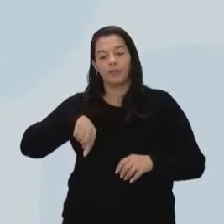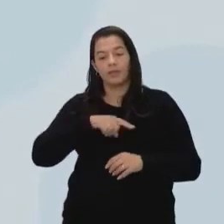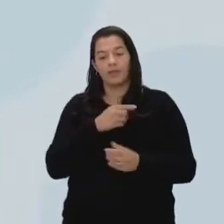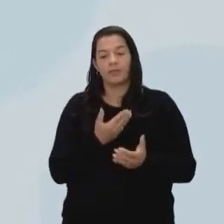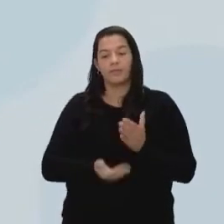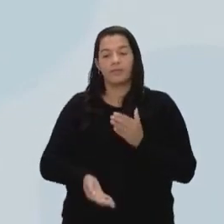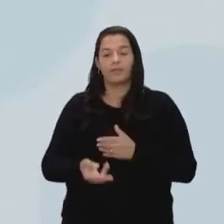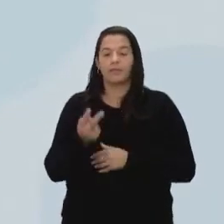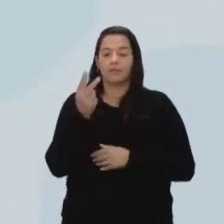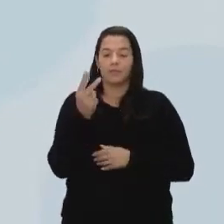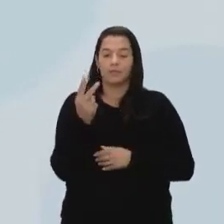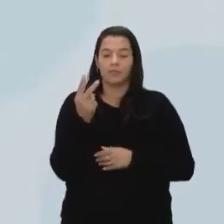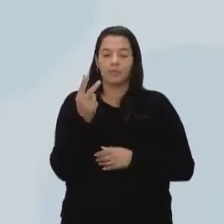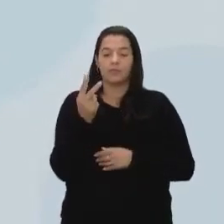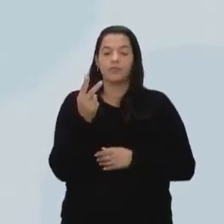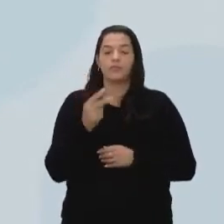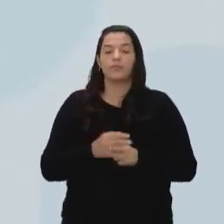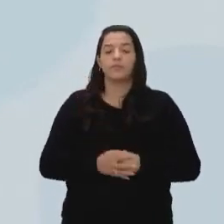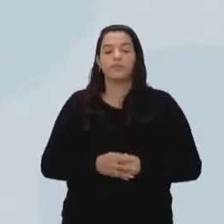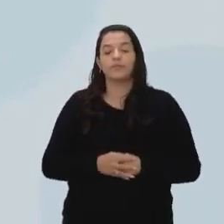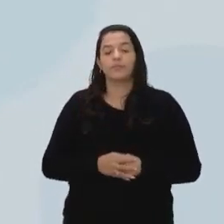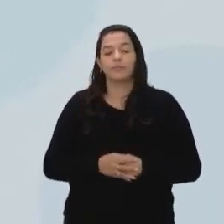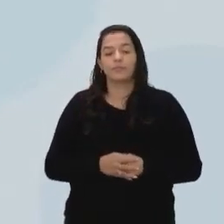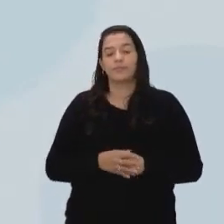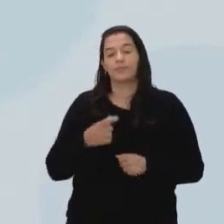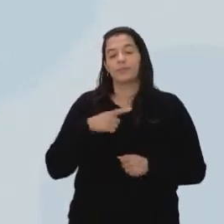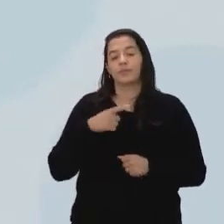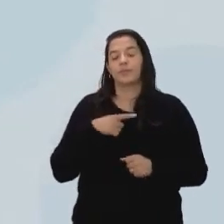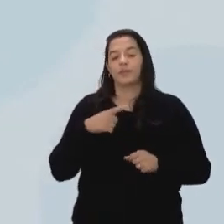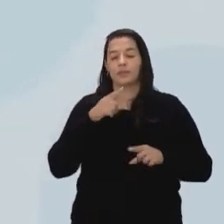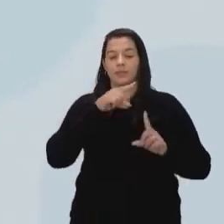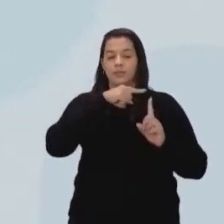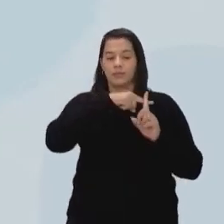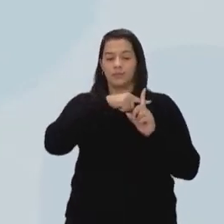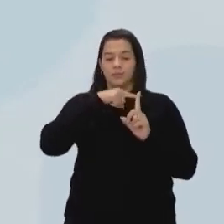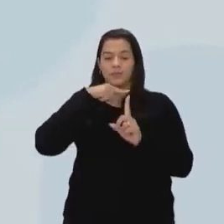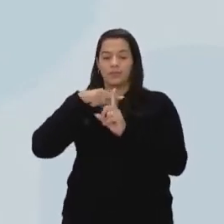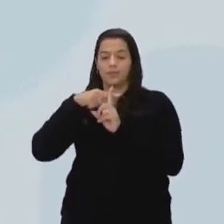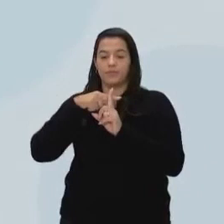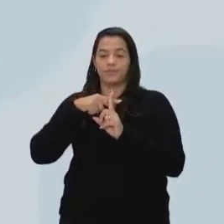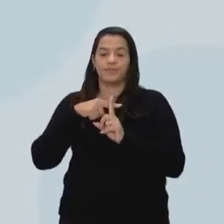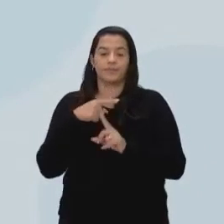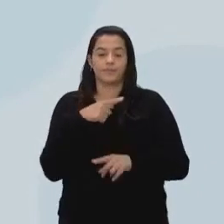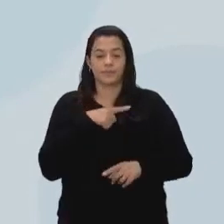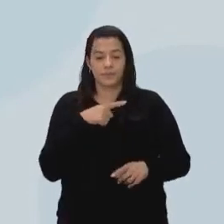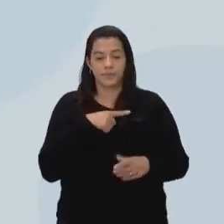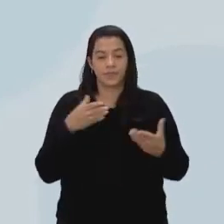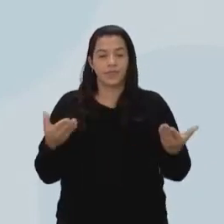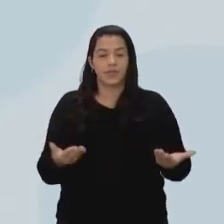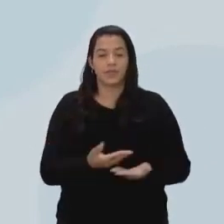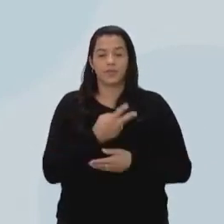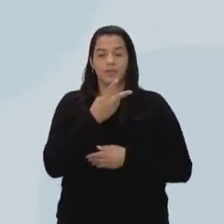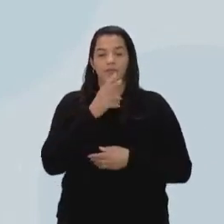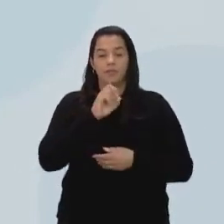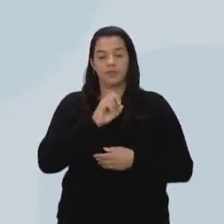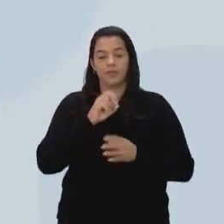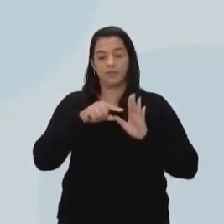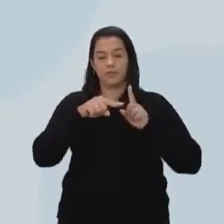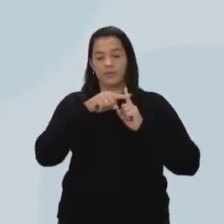2 cargas negativas, ele recebe o sinal de 2 positivos. Porque agora ele tem 20